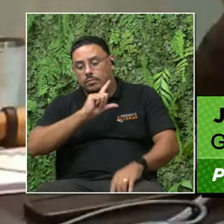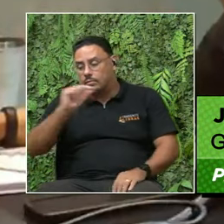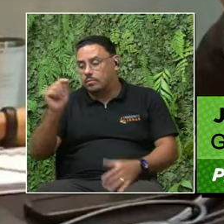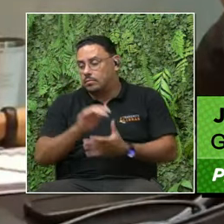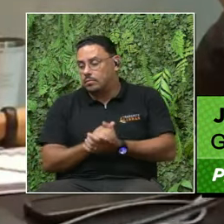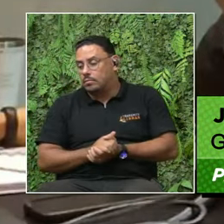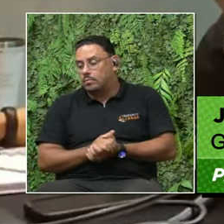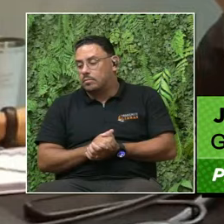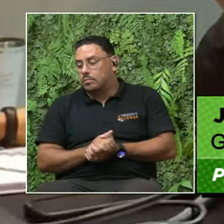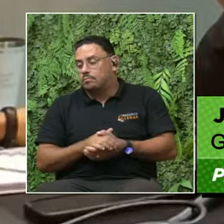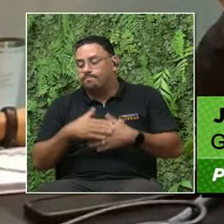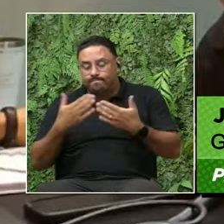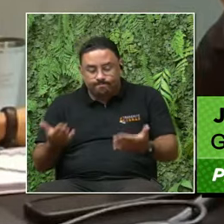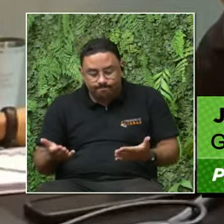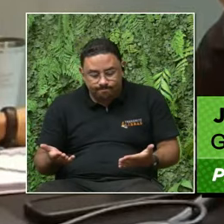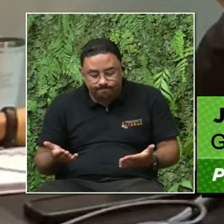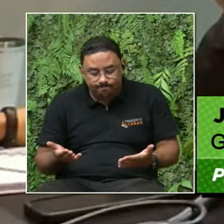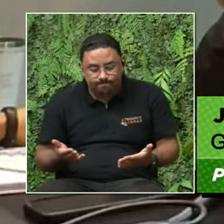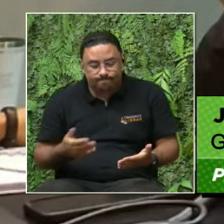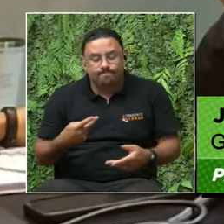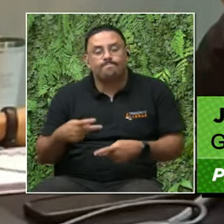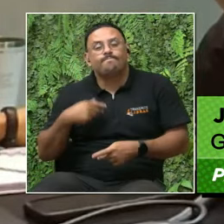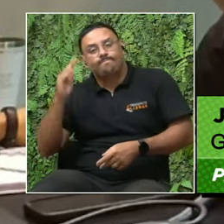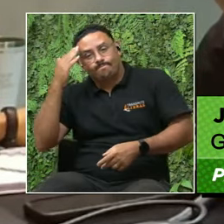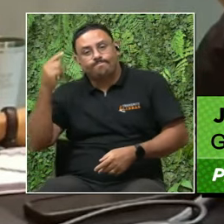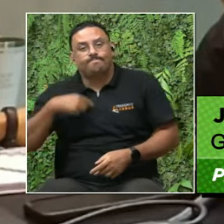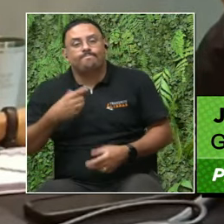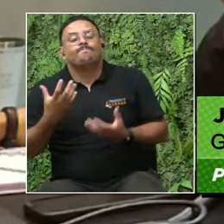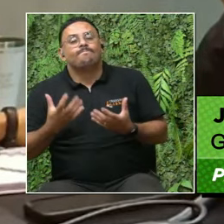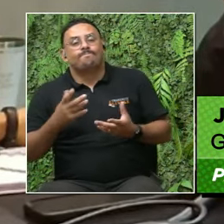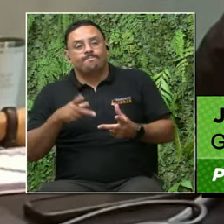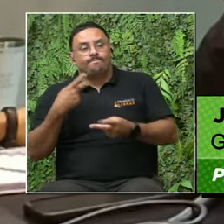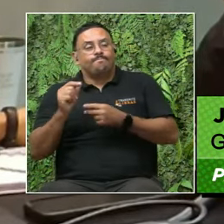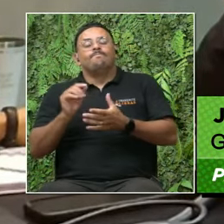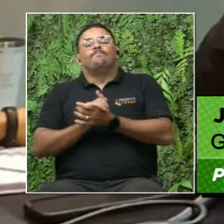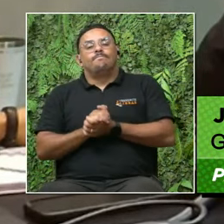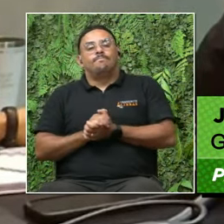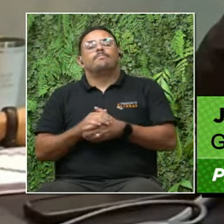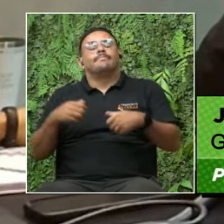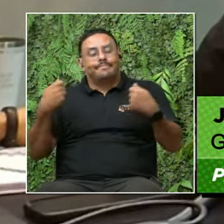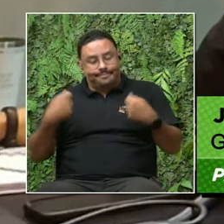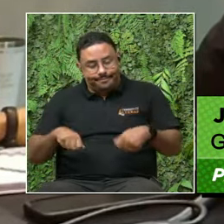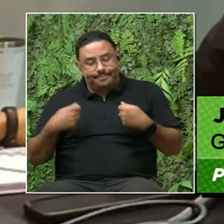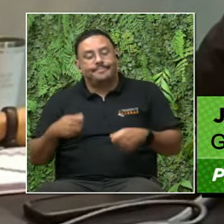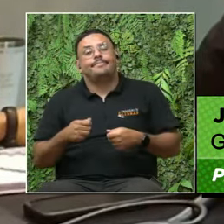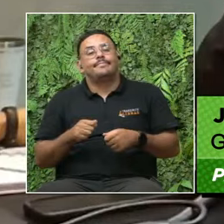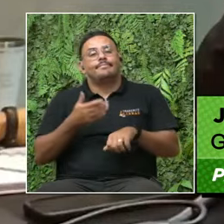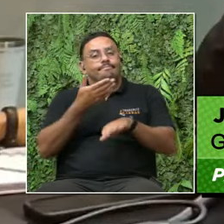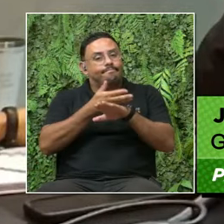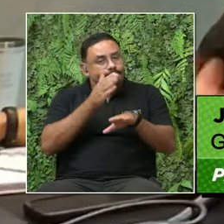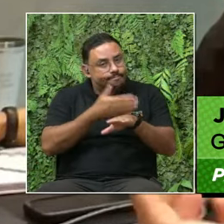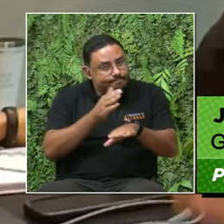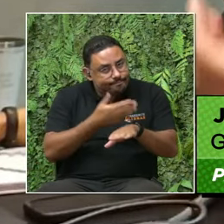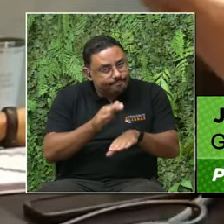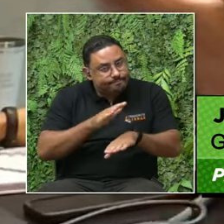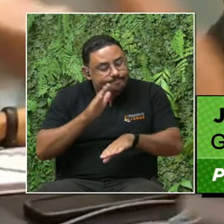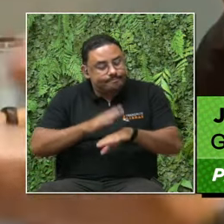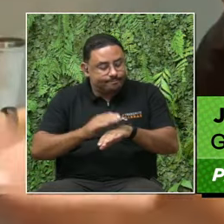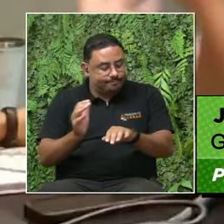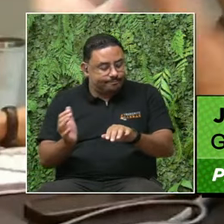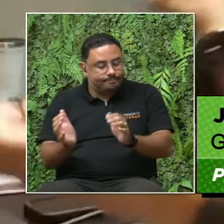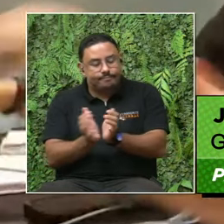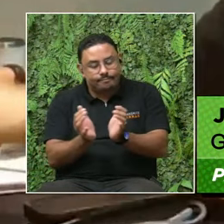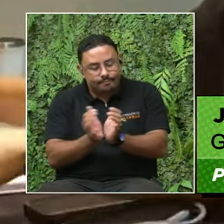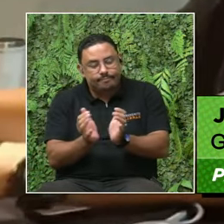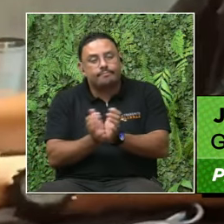eh mas assim eu você entenda eu tô querendo dizer que precisa qualificar o elenco para o